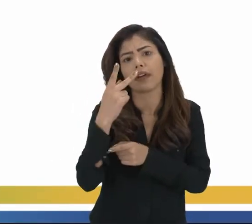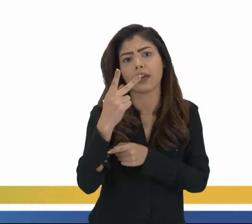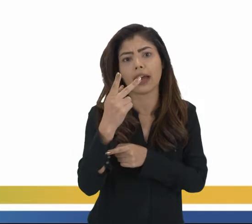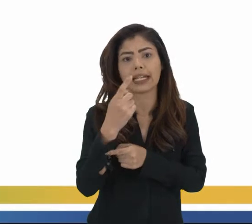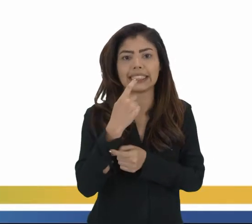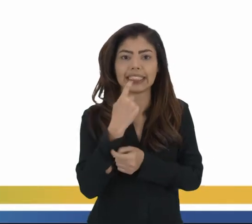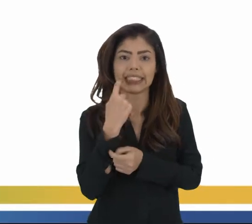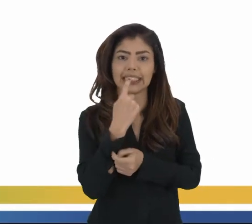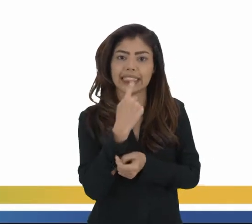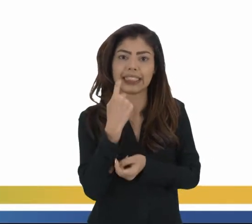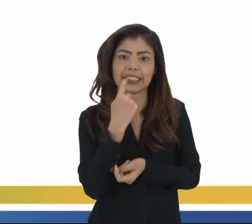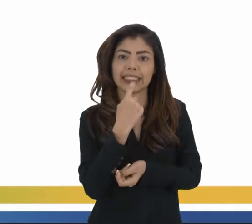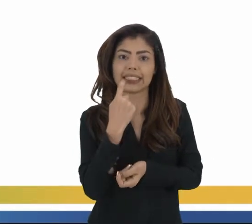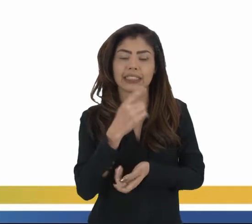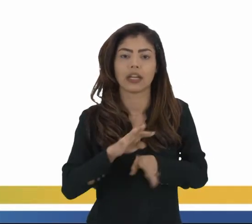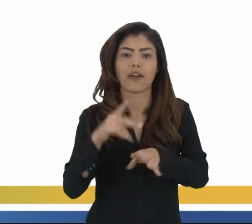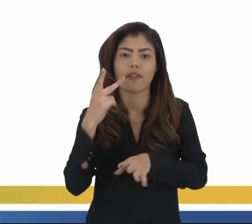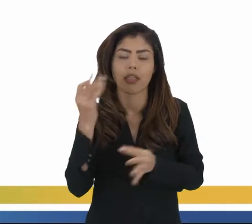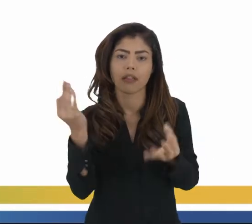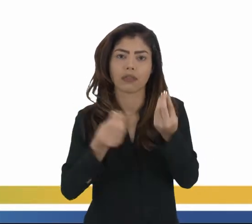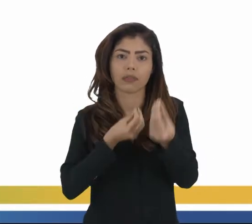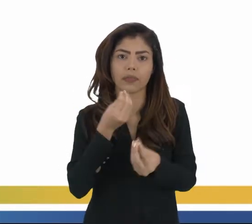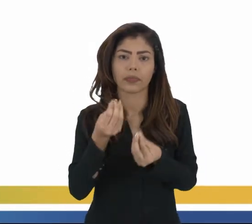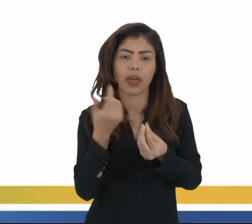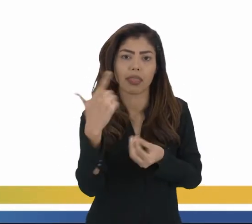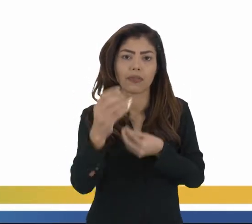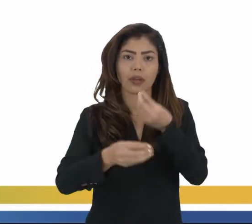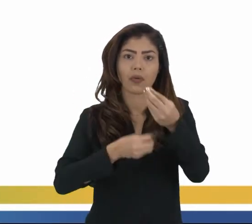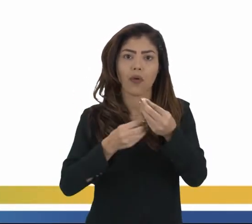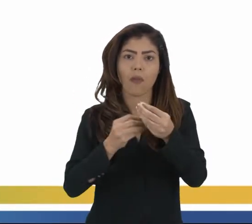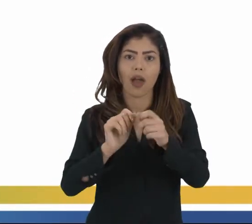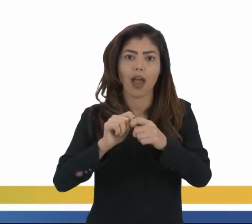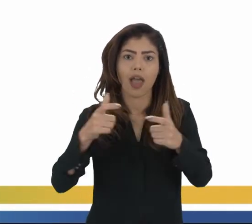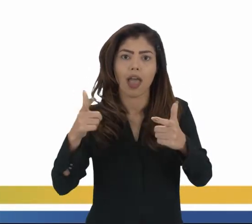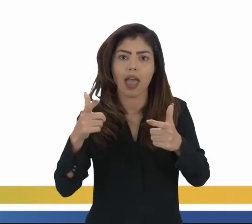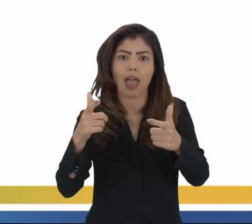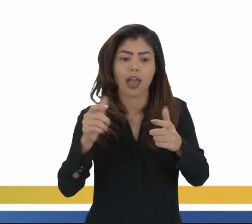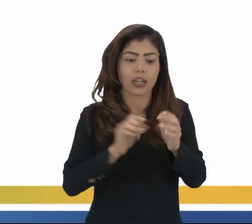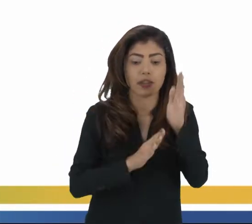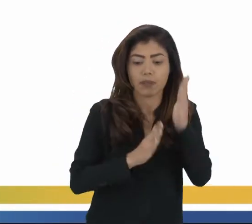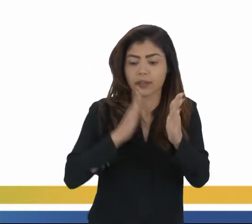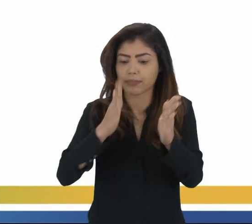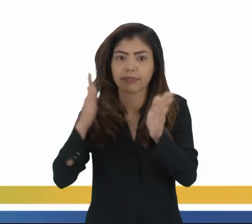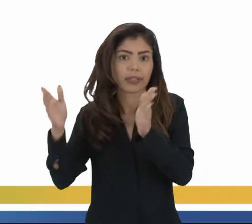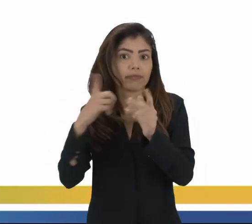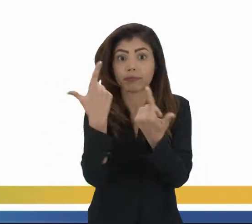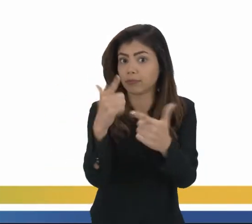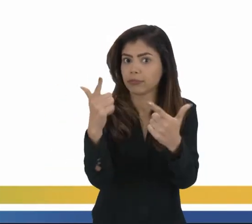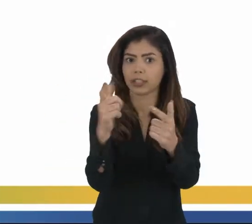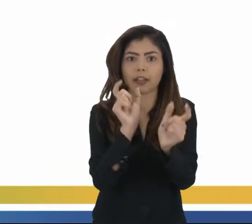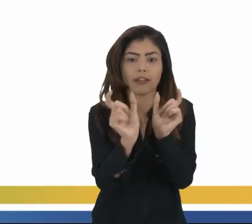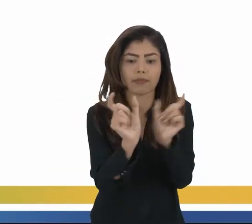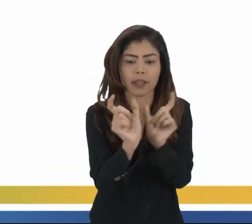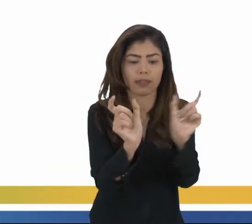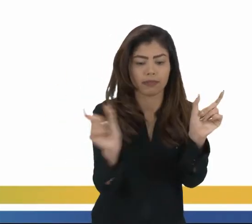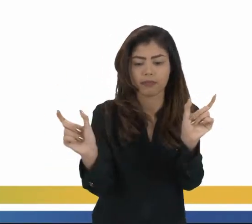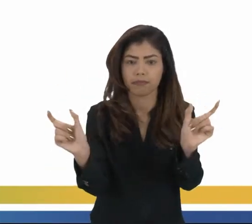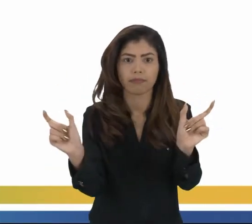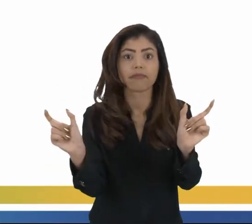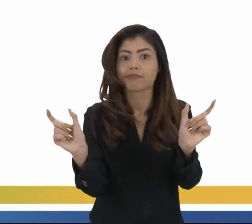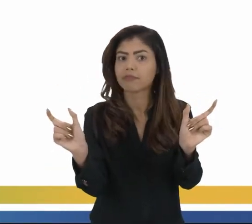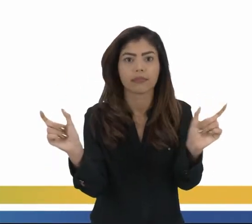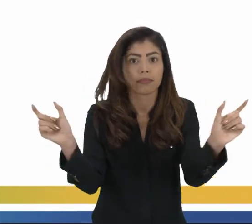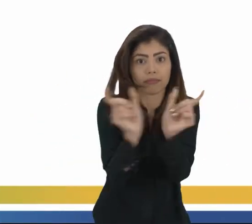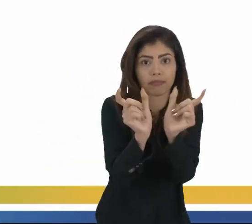os dentes. Quase não há espaço entre as palavras. Por isso que a gente fala que o espanhol é um pouco